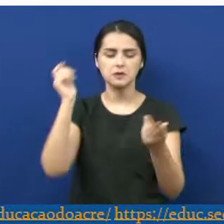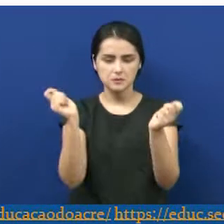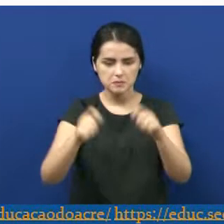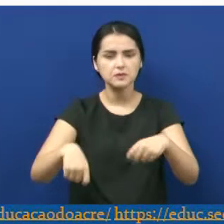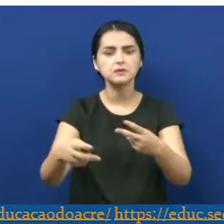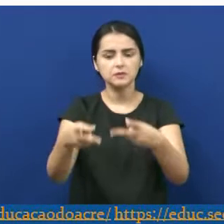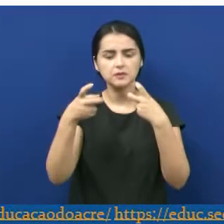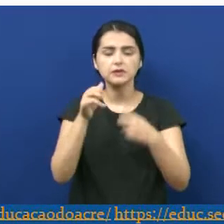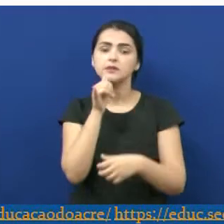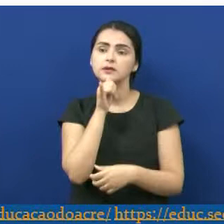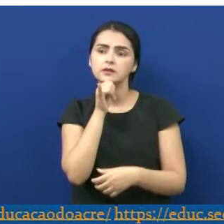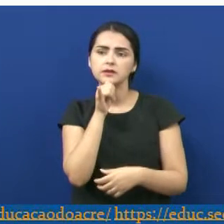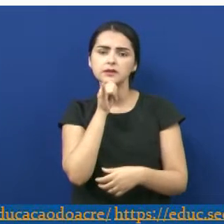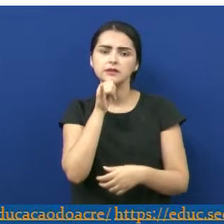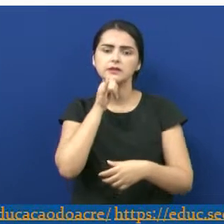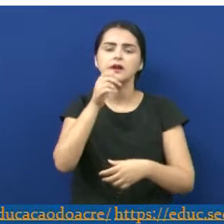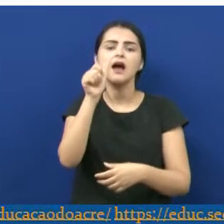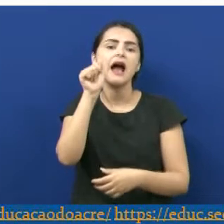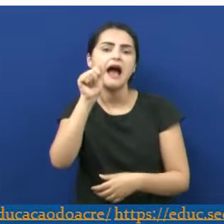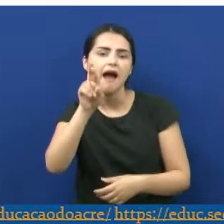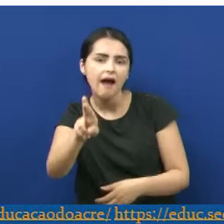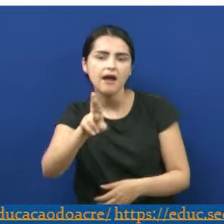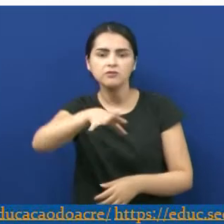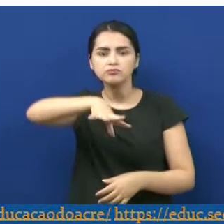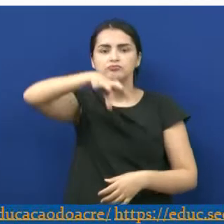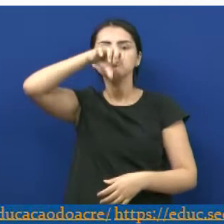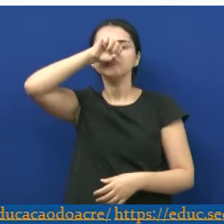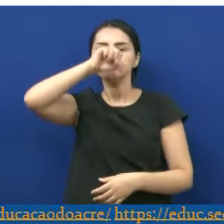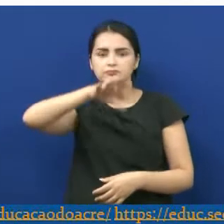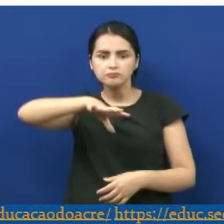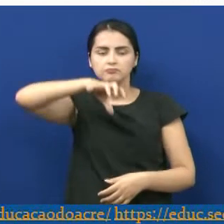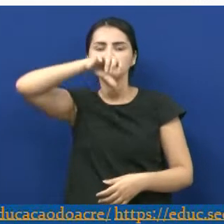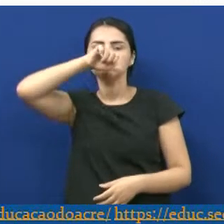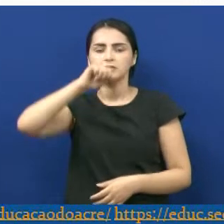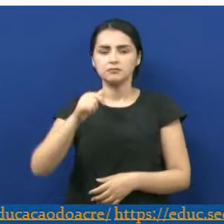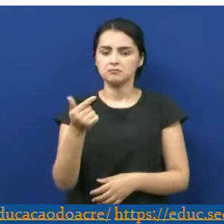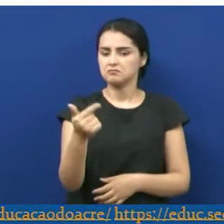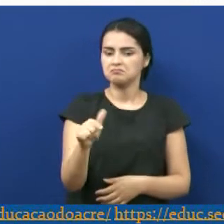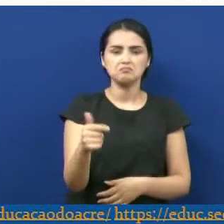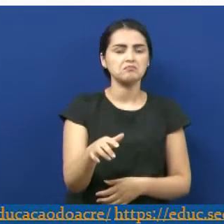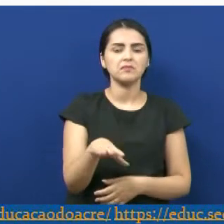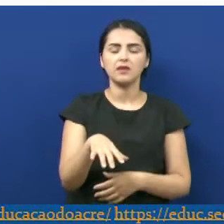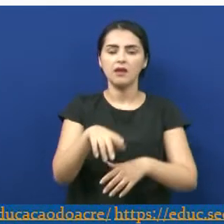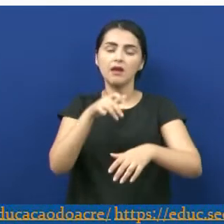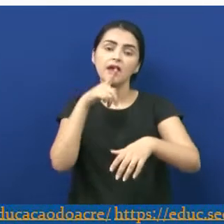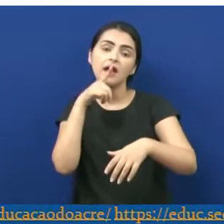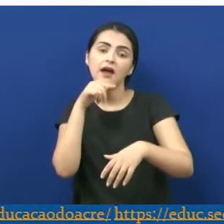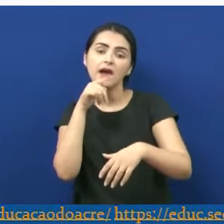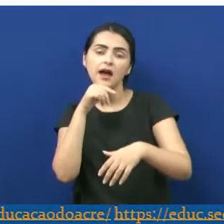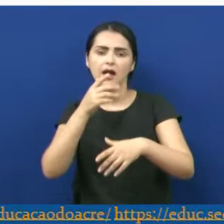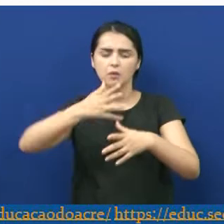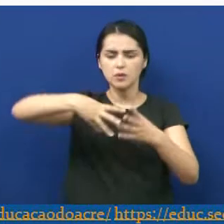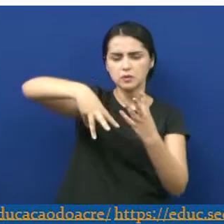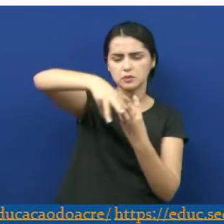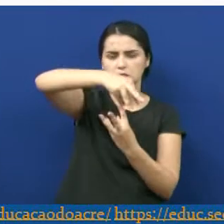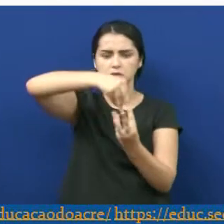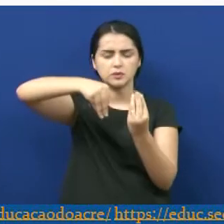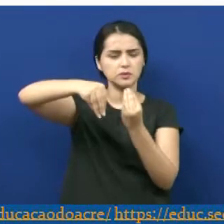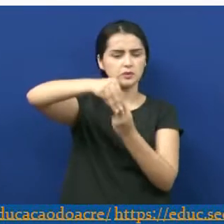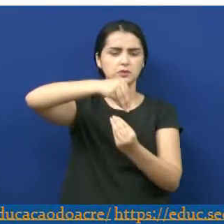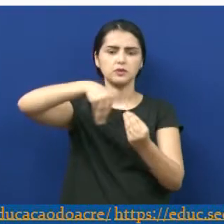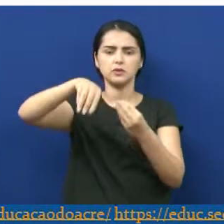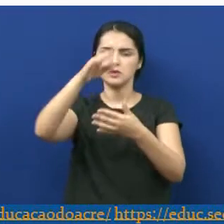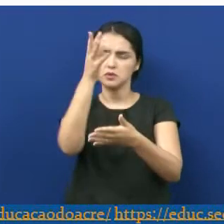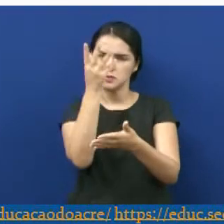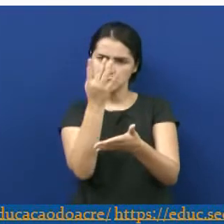aí, nós temos o exemplo do ar atmosférico. E quando você não tem água fazendo parte dessa solução, o solvente é